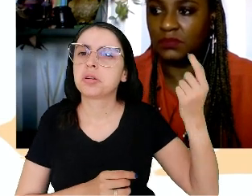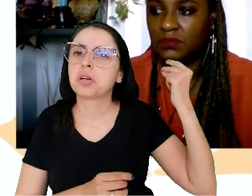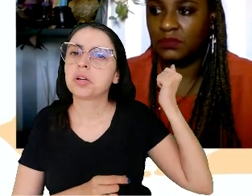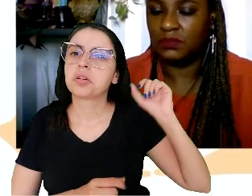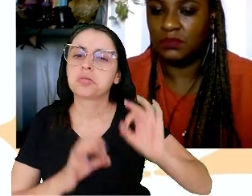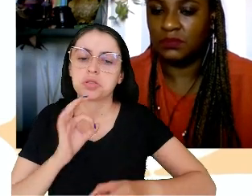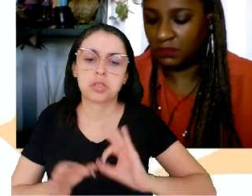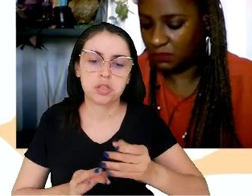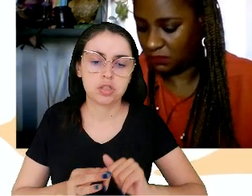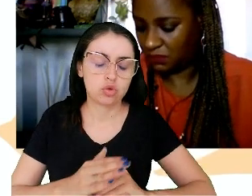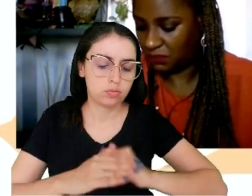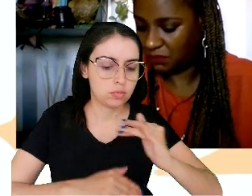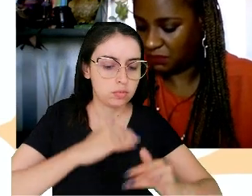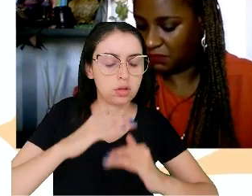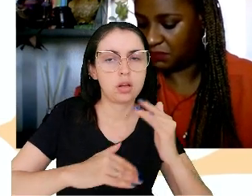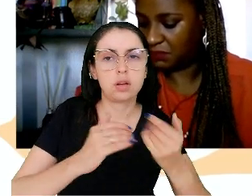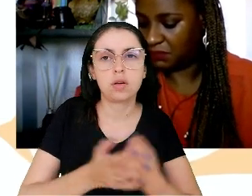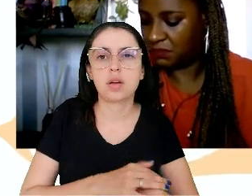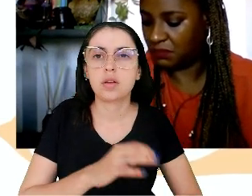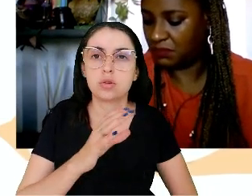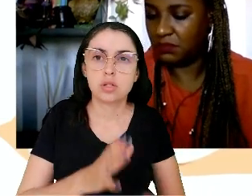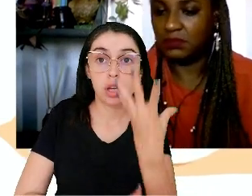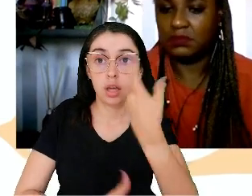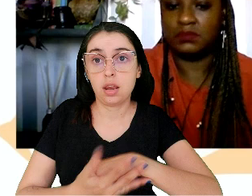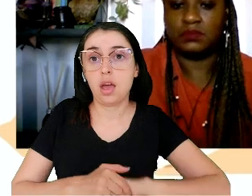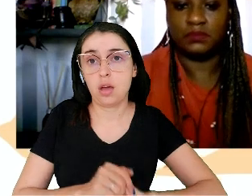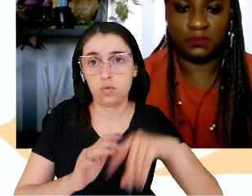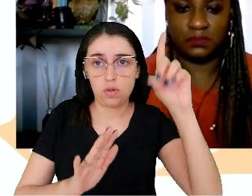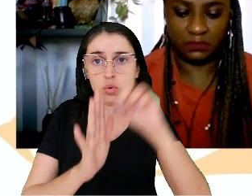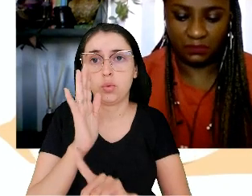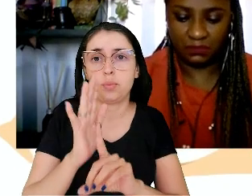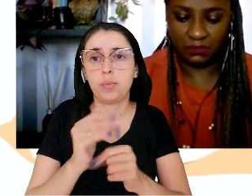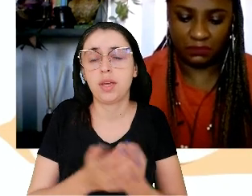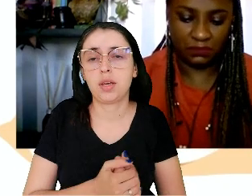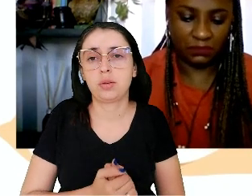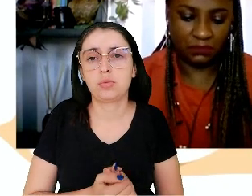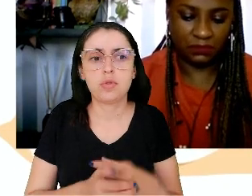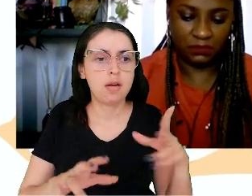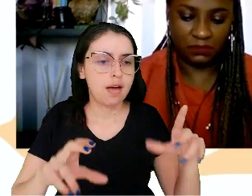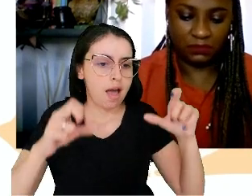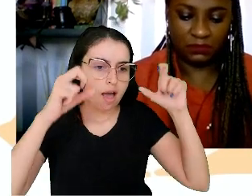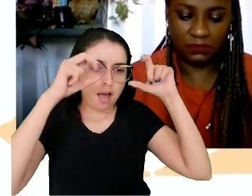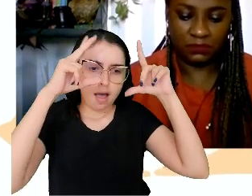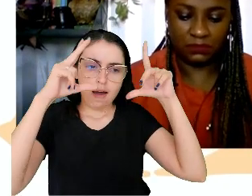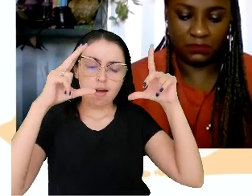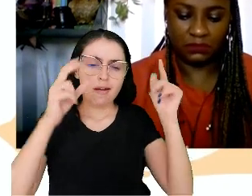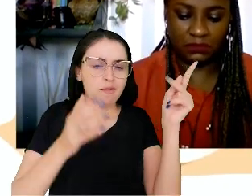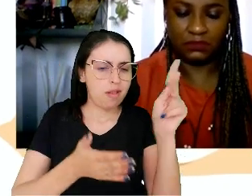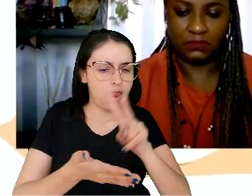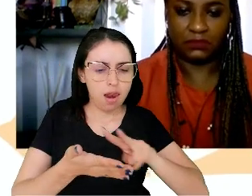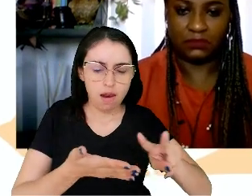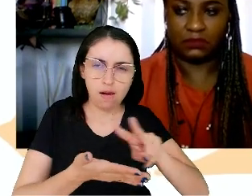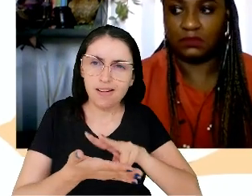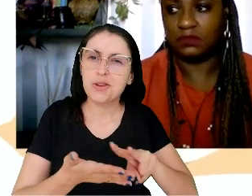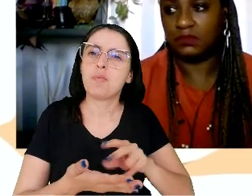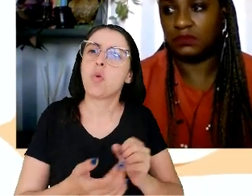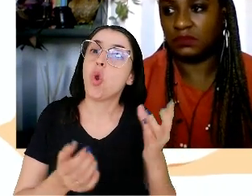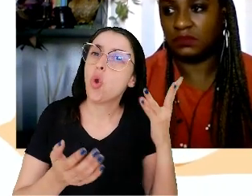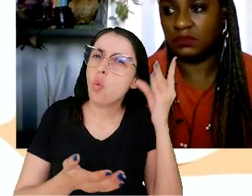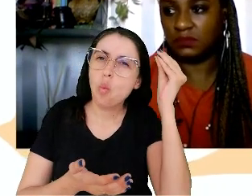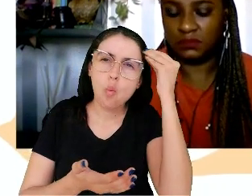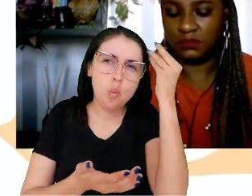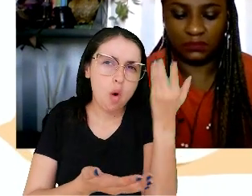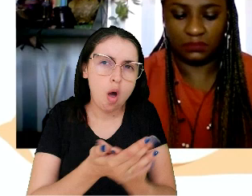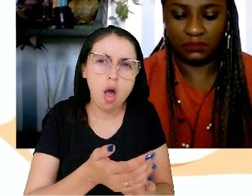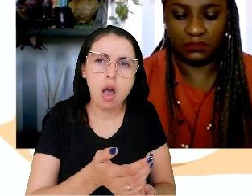de justiça de transição, quando essa resolução saiu, me saltou os olhos, né? Eu fui ler, nossa, o que será